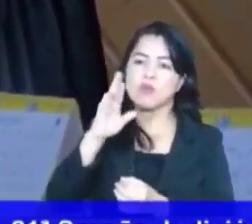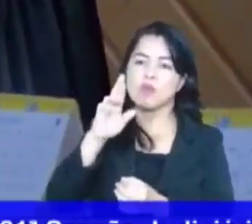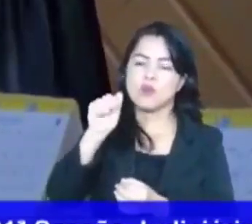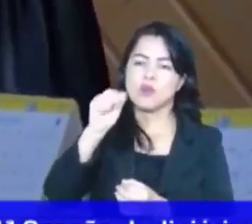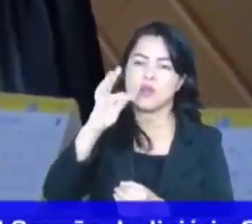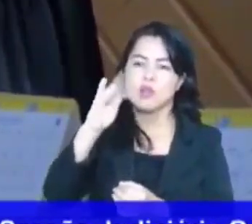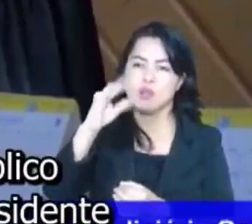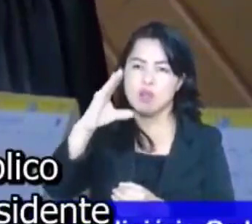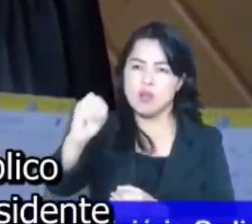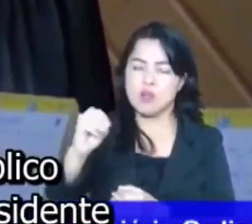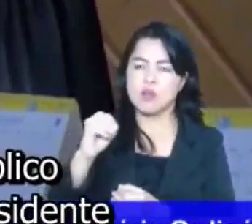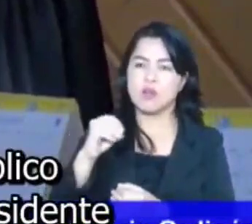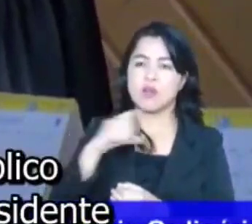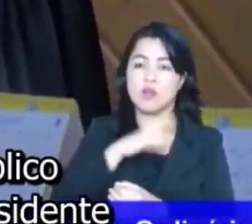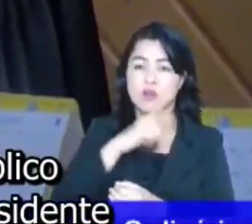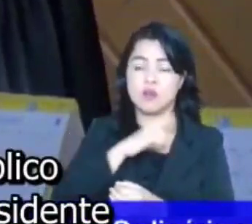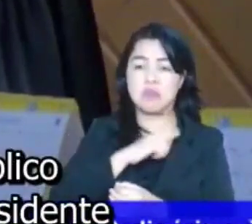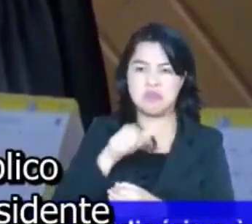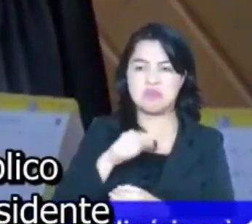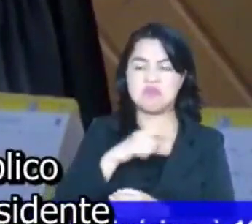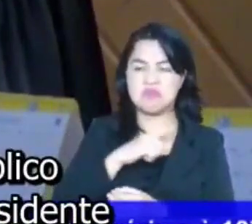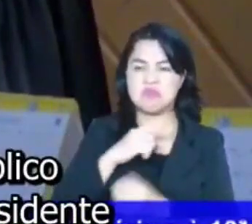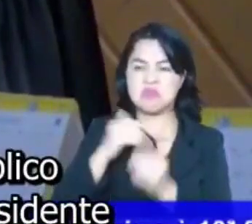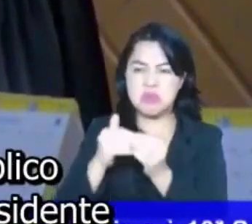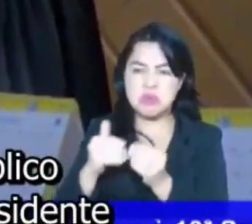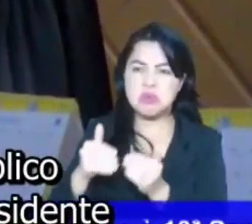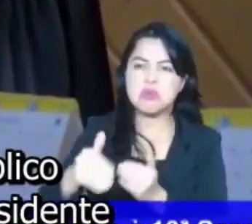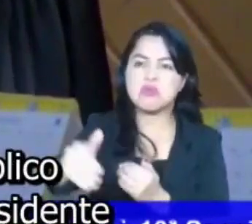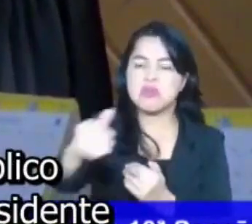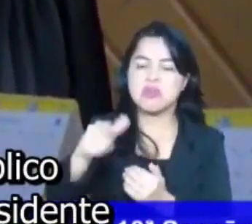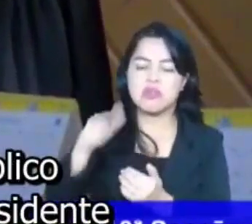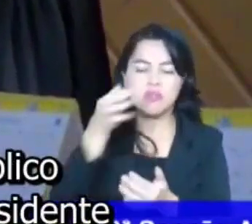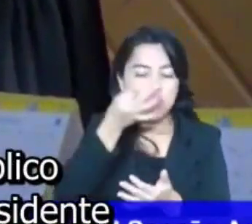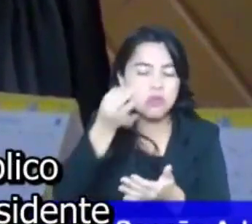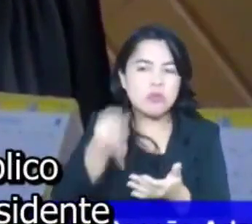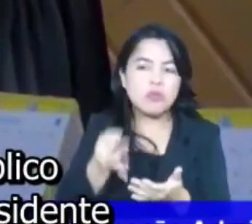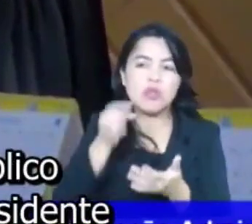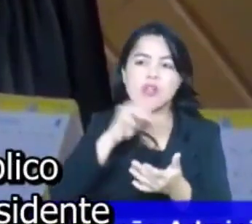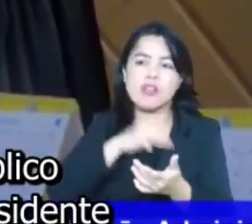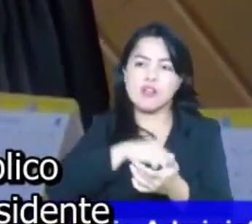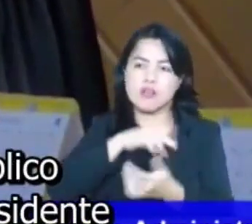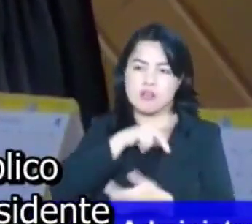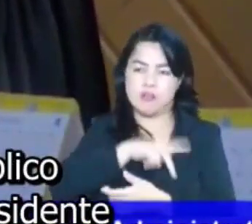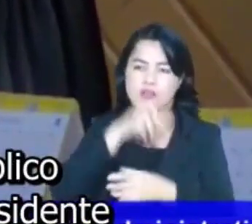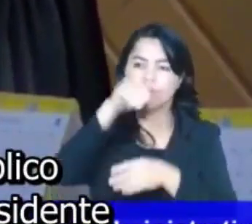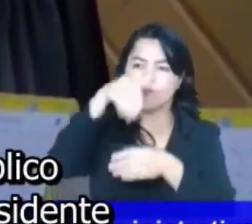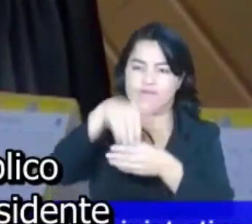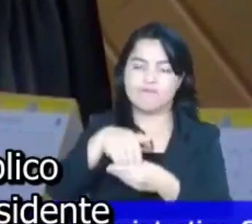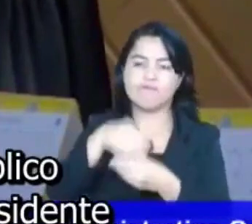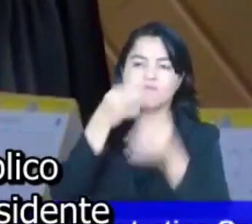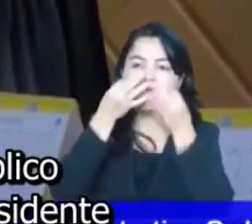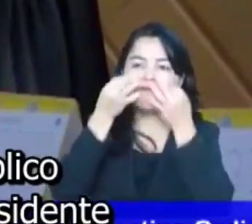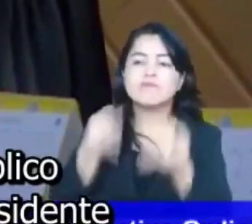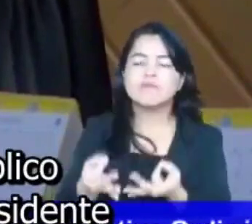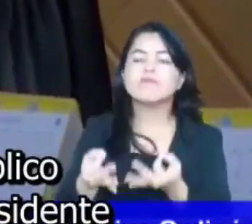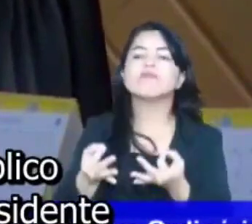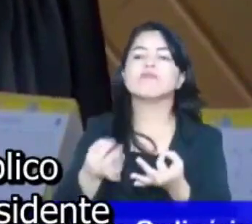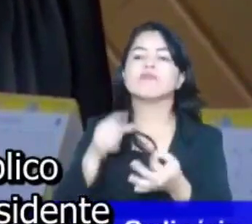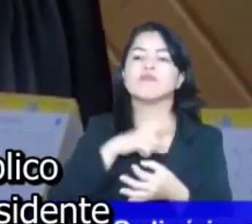cujo o caso foi levado a ele, até então, pelo Ministério Público Eleitoral, que é o caso que trata